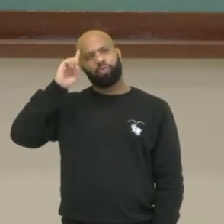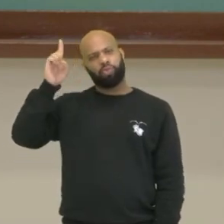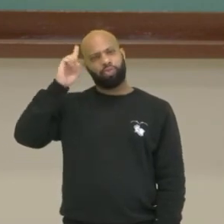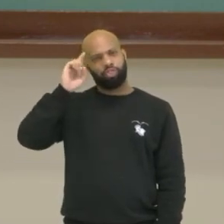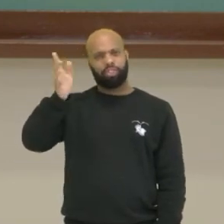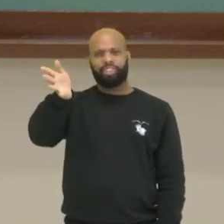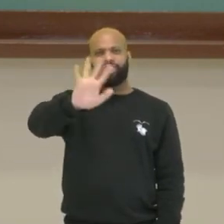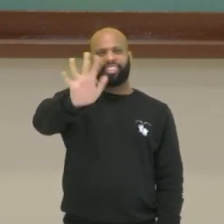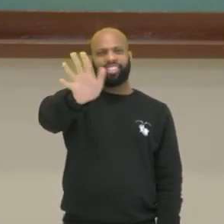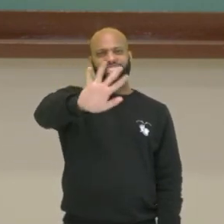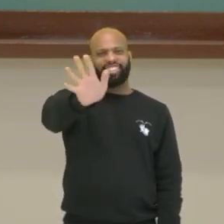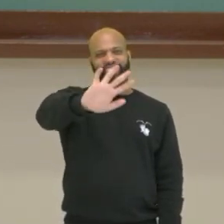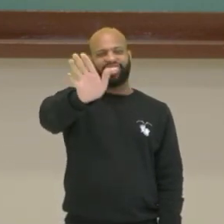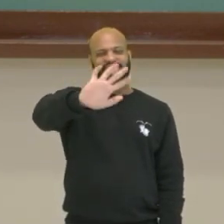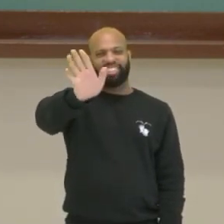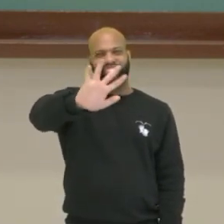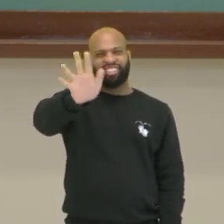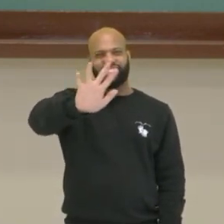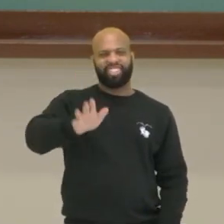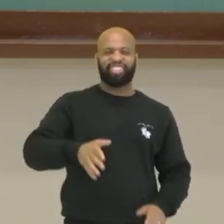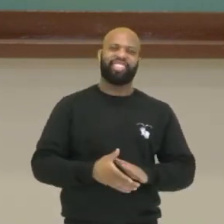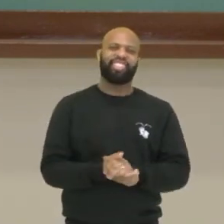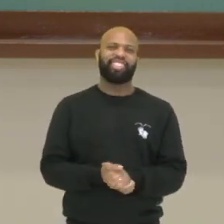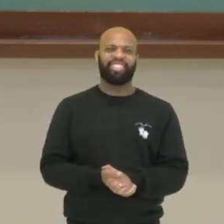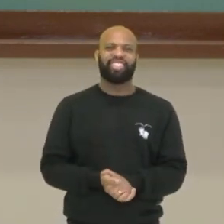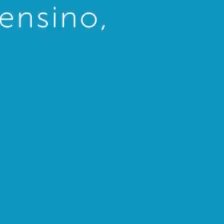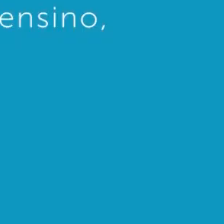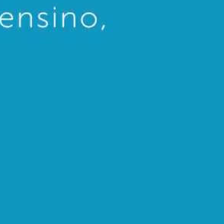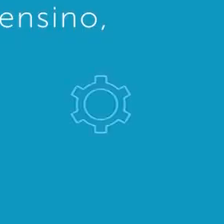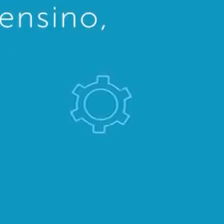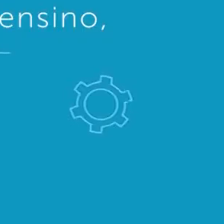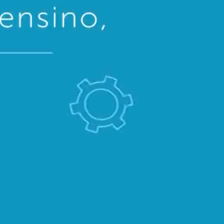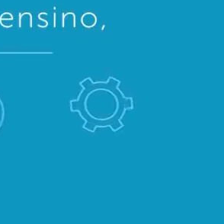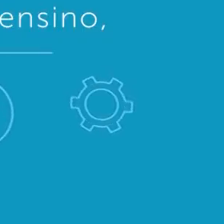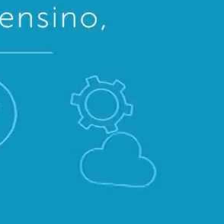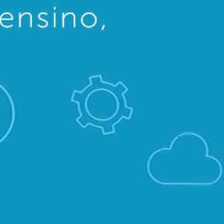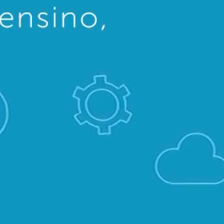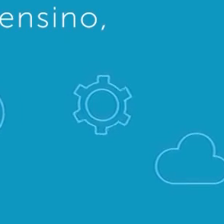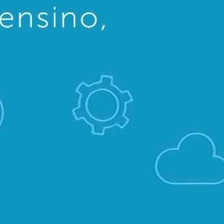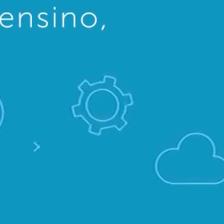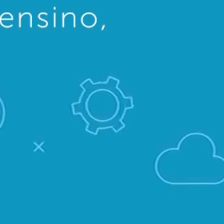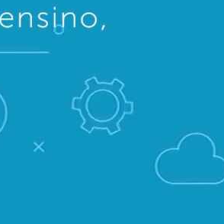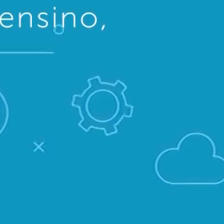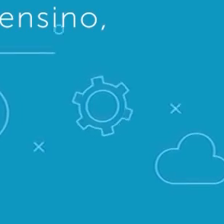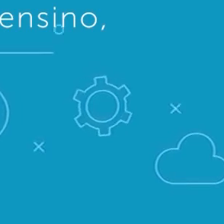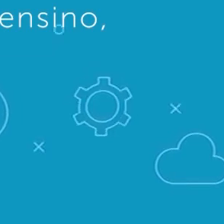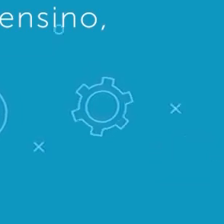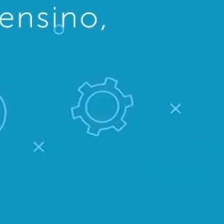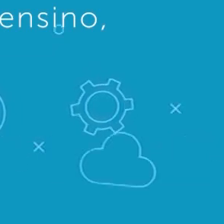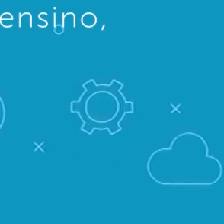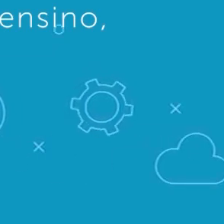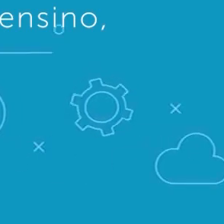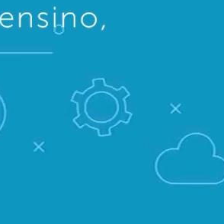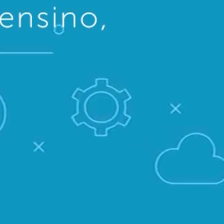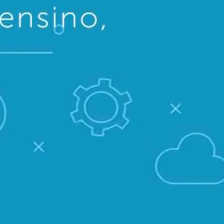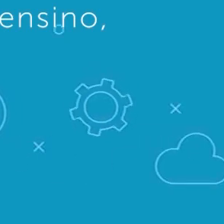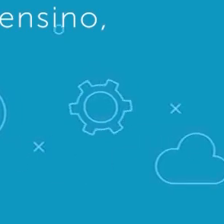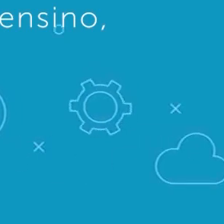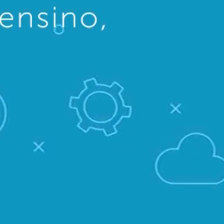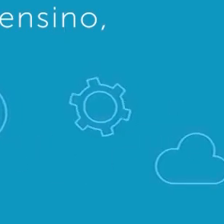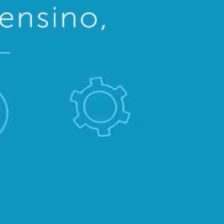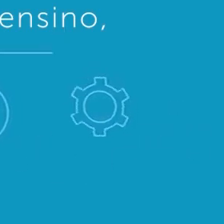Até breve. Tchau, tchau, tchau!